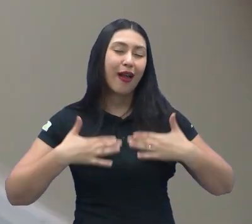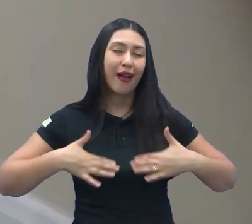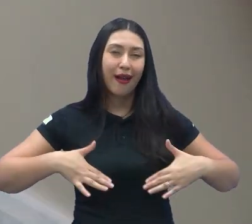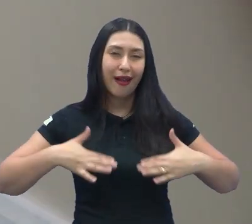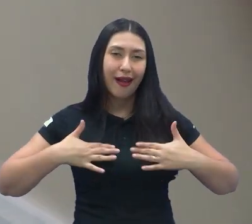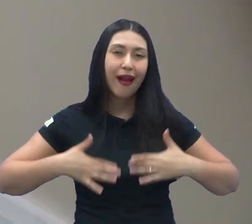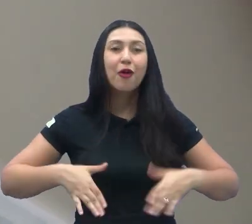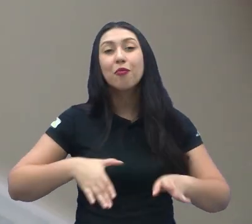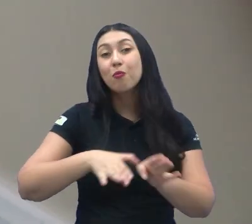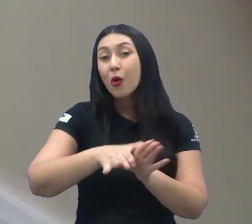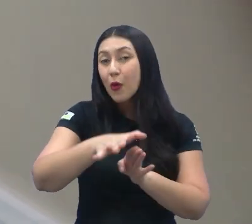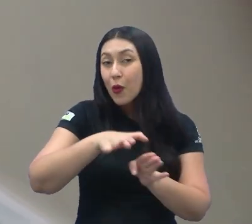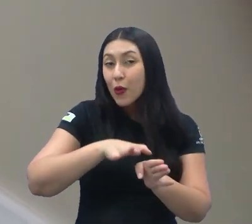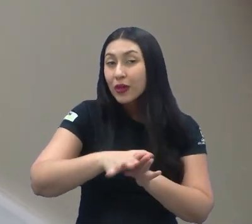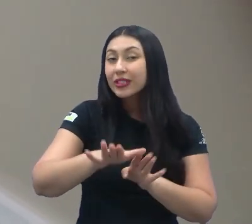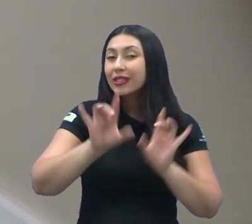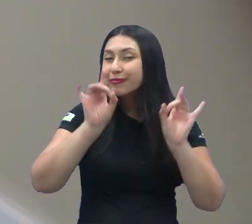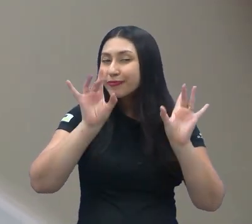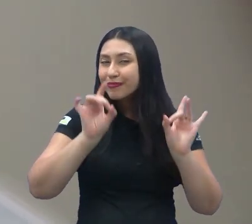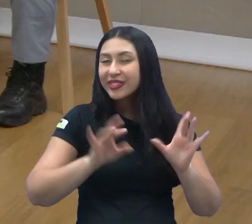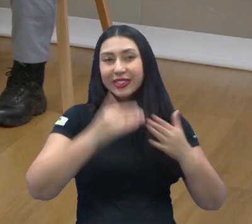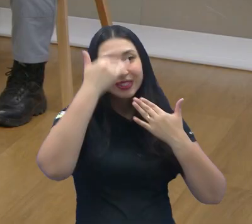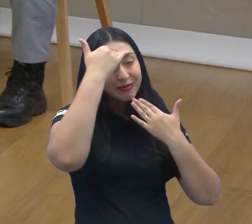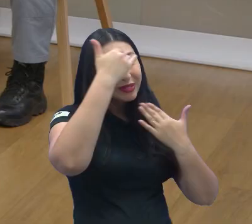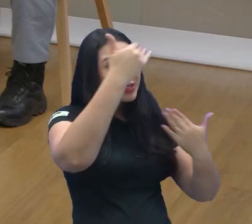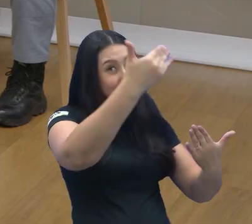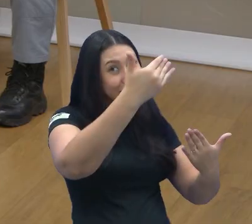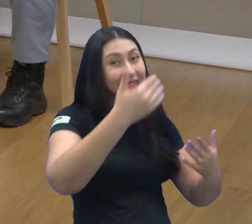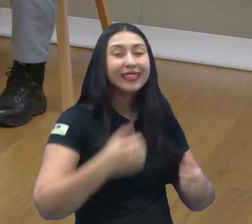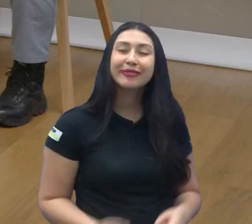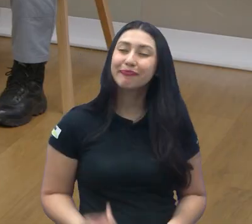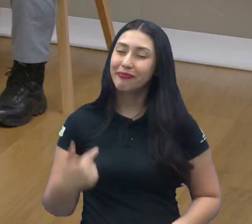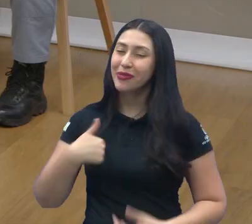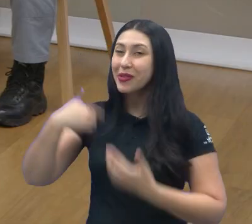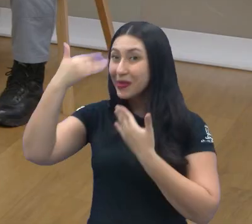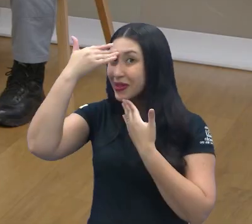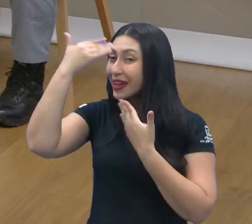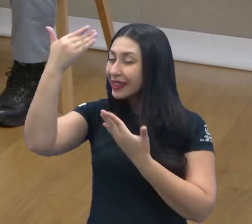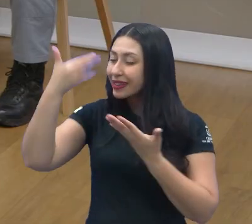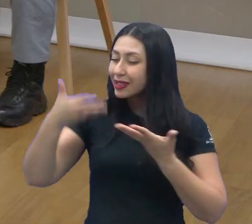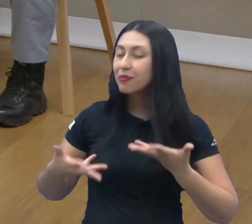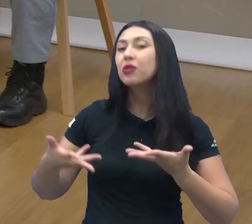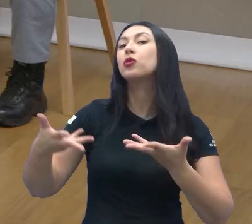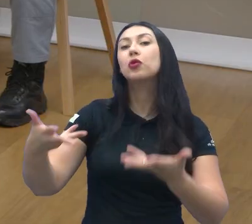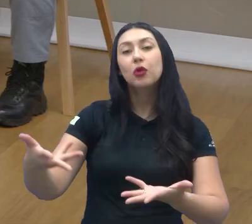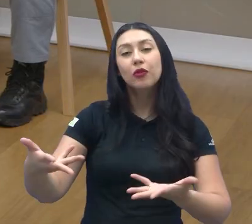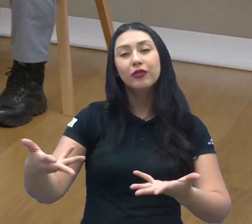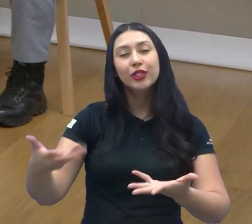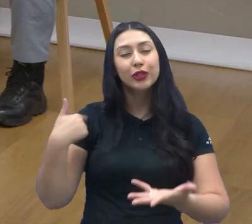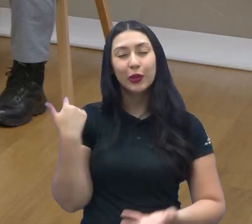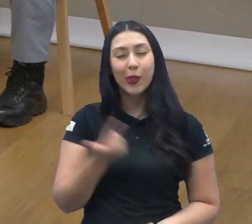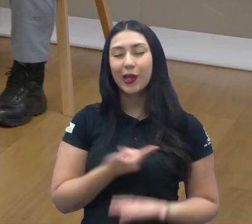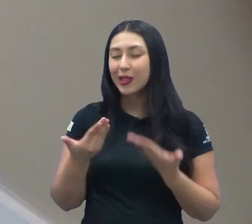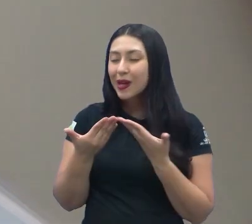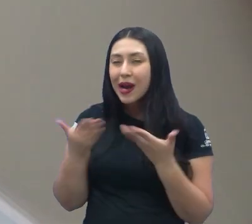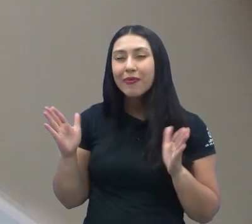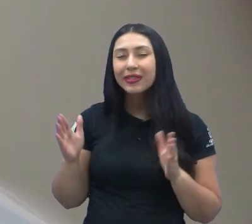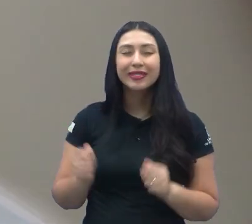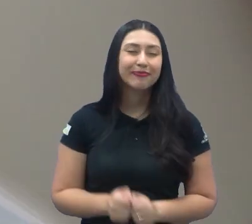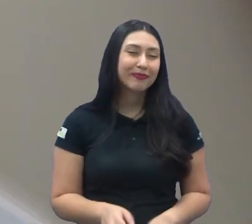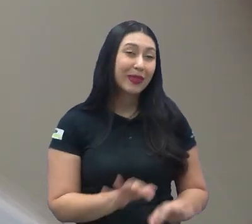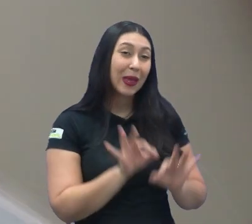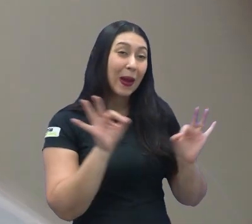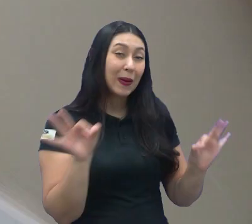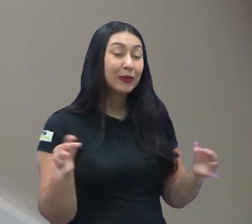orientações valiosas. Muito obrigada, Tenente. Eu que agradeço pelo convite, estamos à disposição. Ótimo. Olha